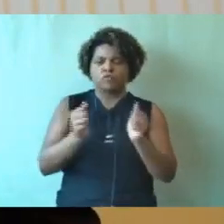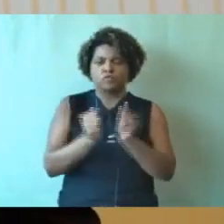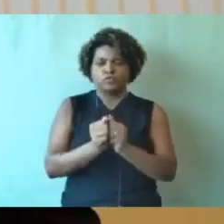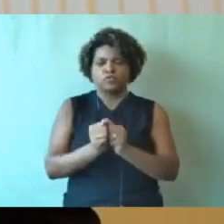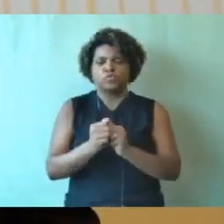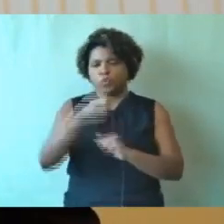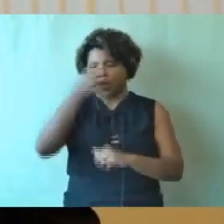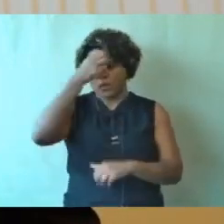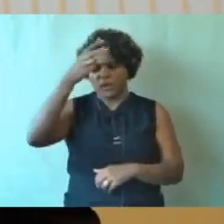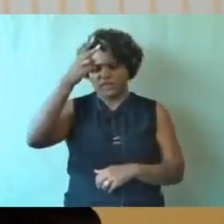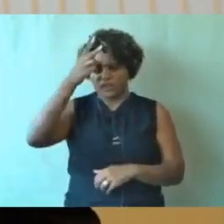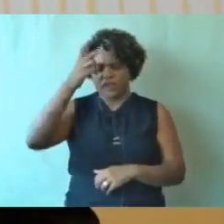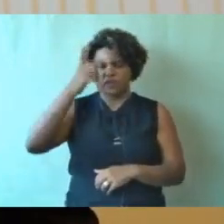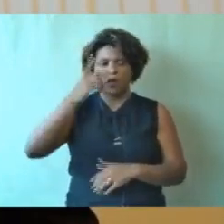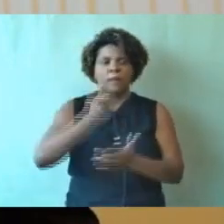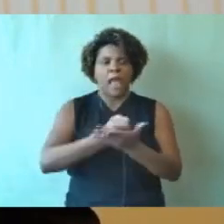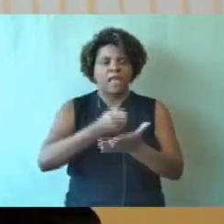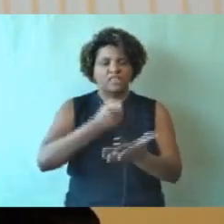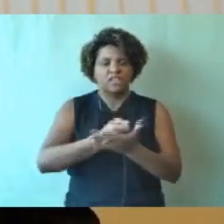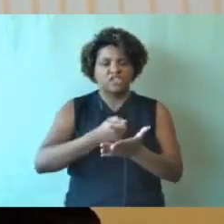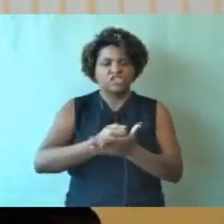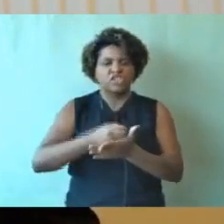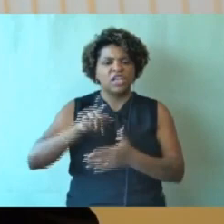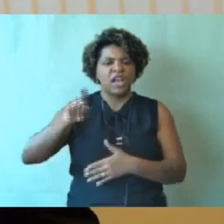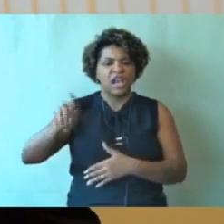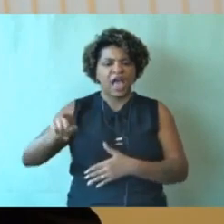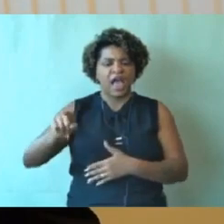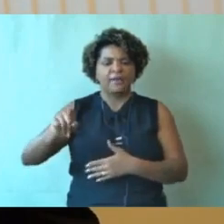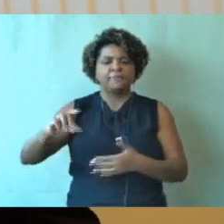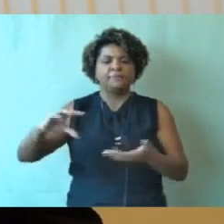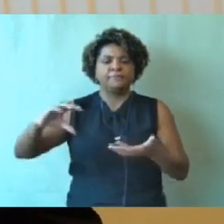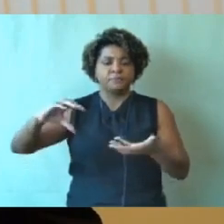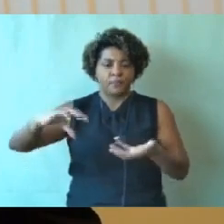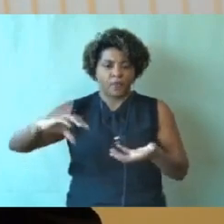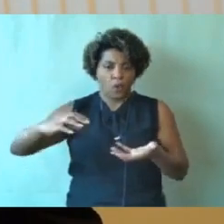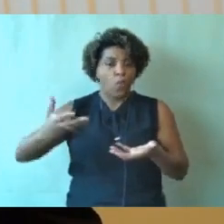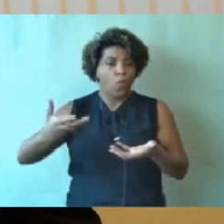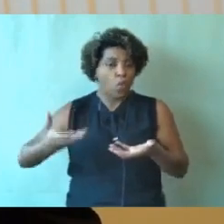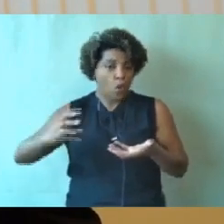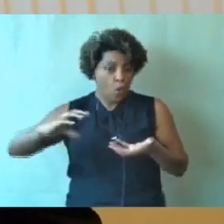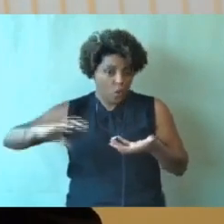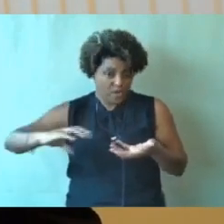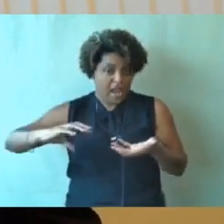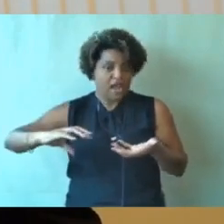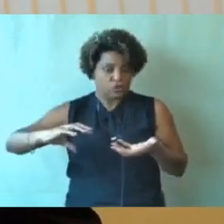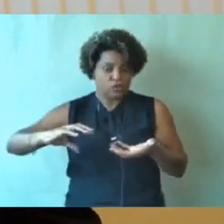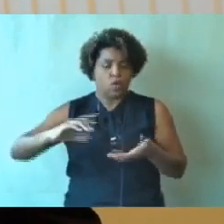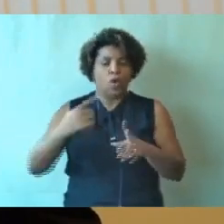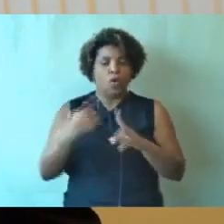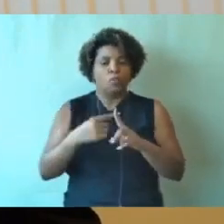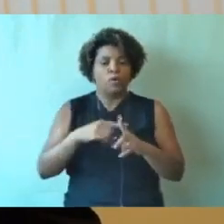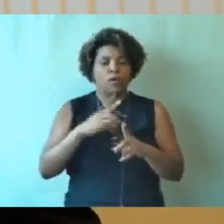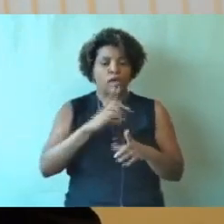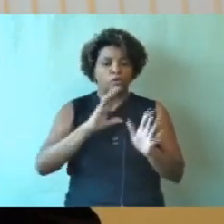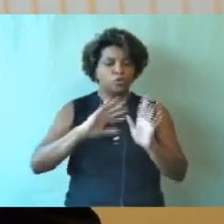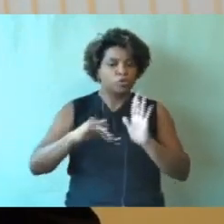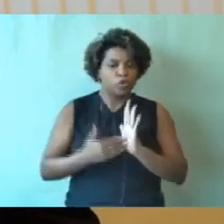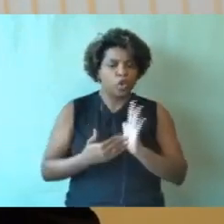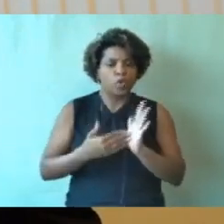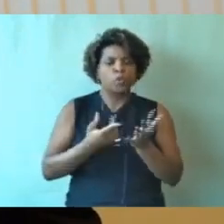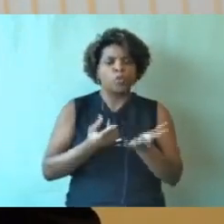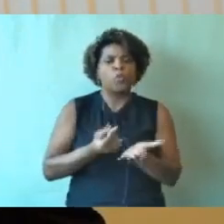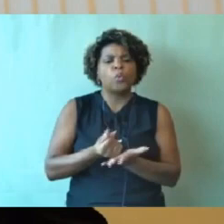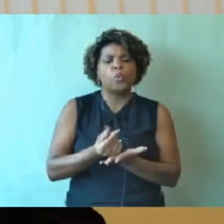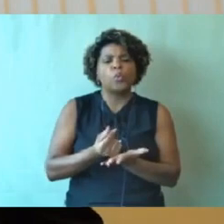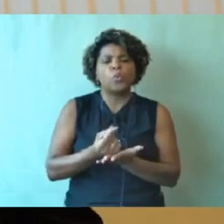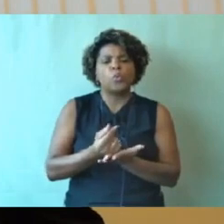Nacional e para pressionar também o Executivo Nacional, é as fontes de custeio para determinar dessa